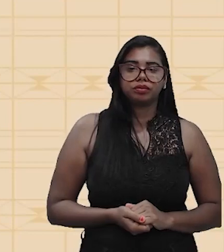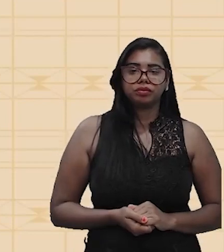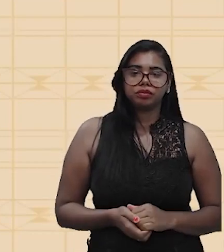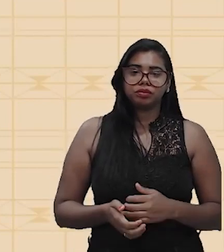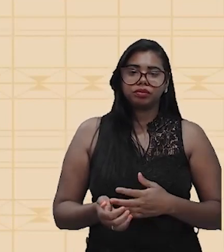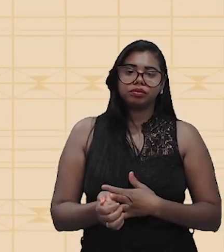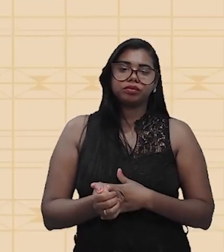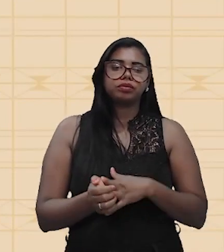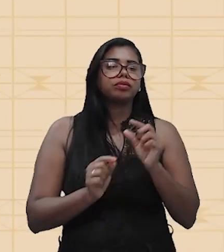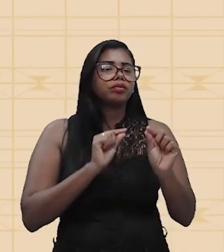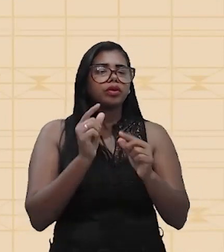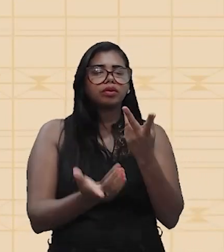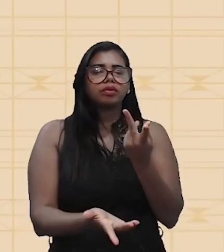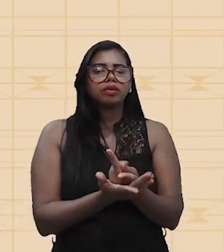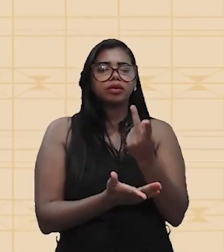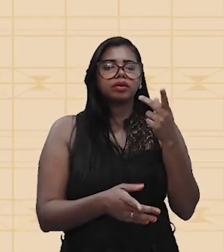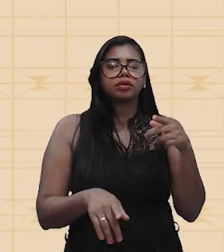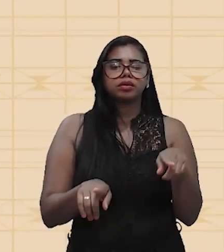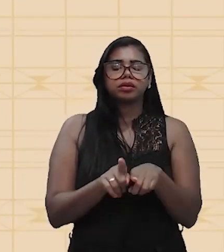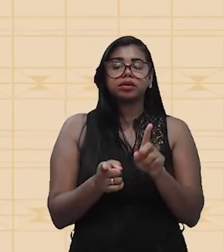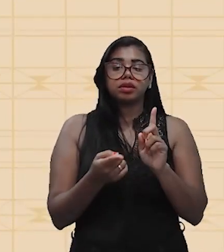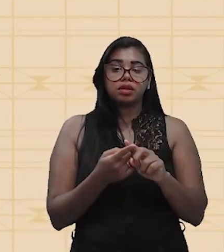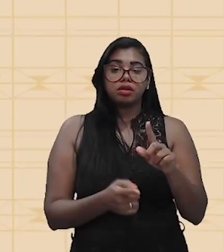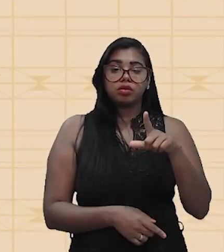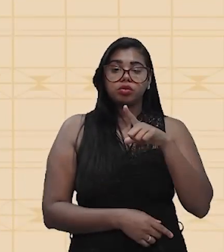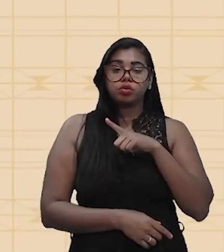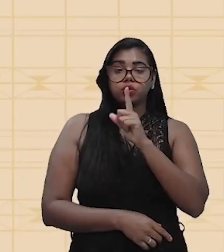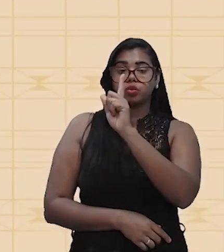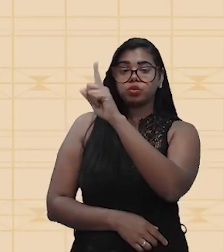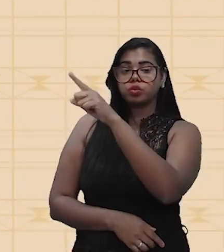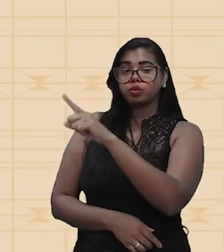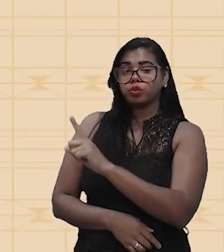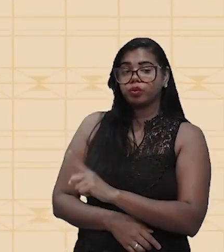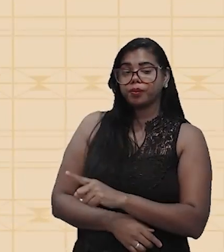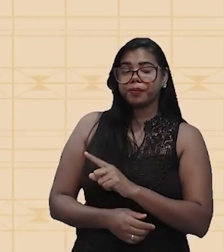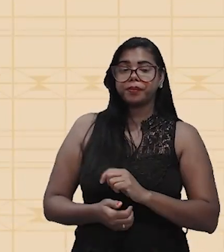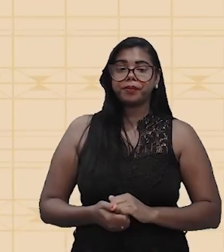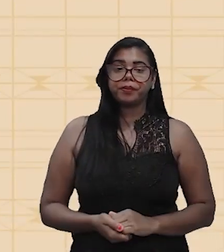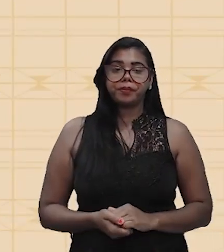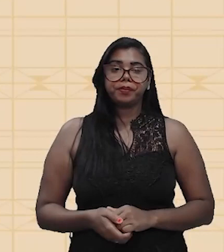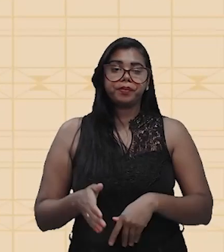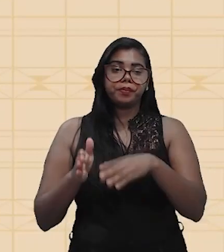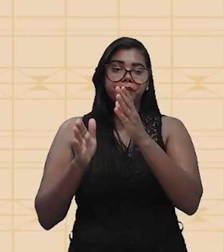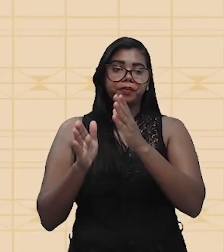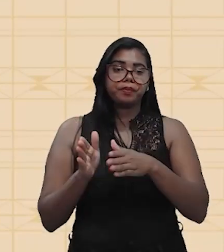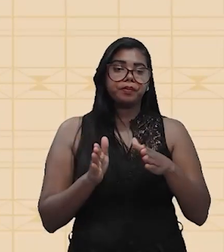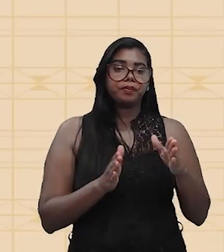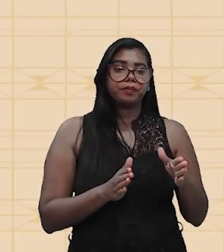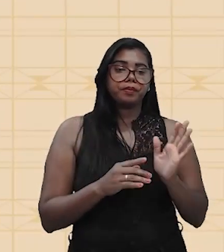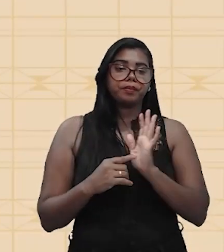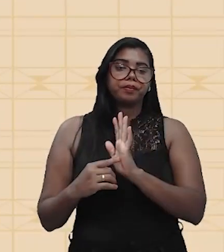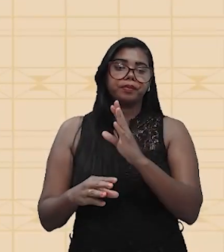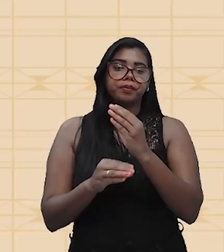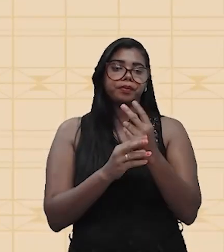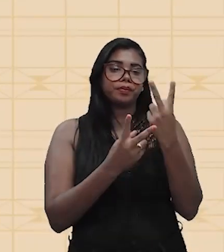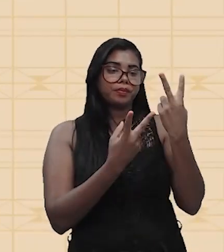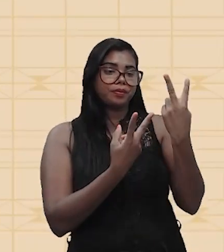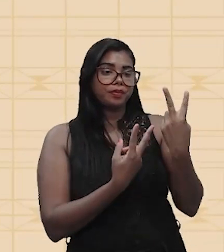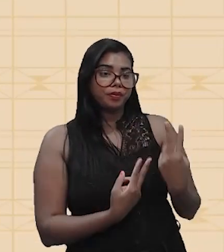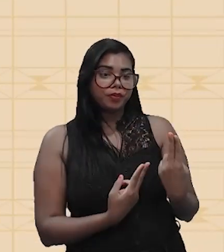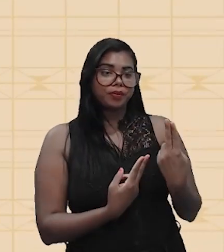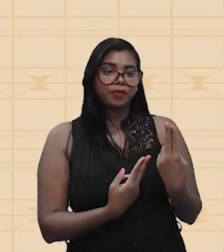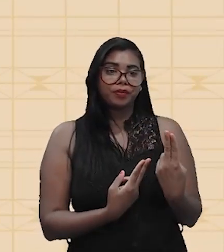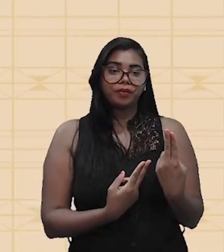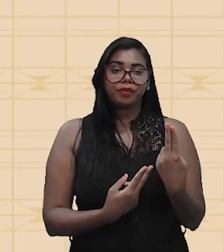vai acontecer? Nós vamos ter os resistores em paralelo e quando os resistores são iguais, nós vamos pegar o valor dele